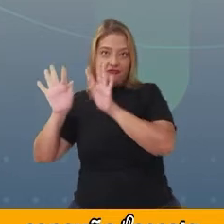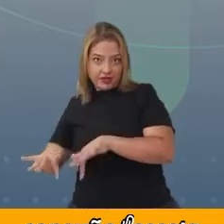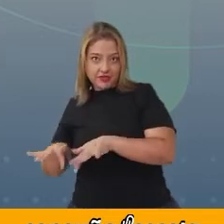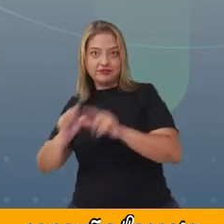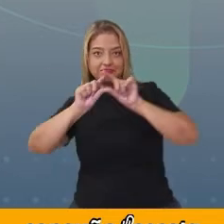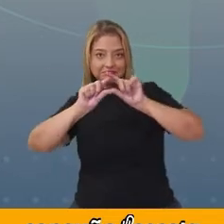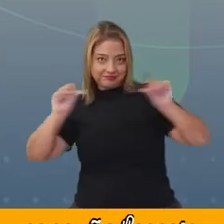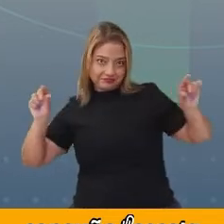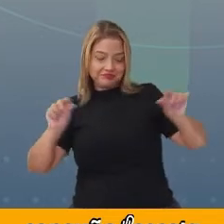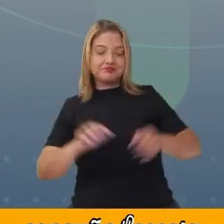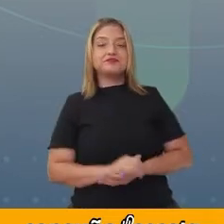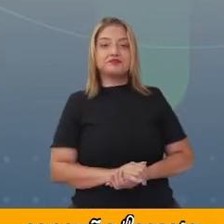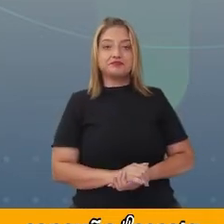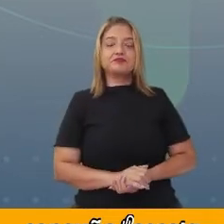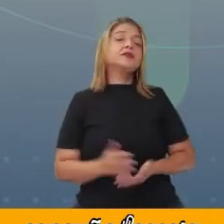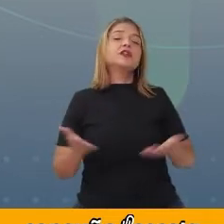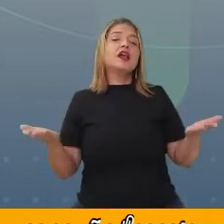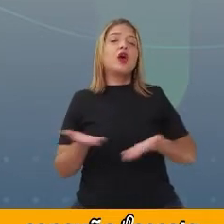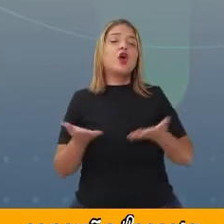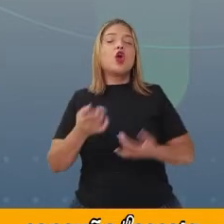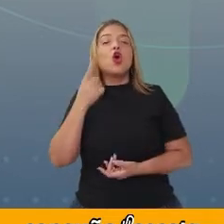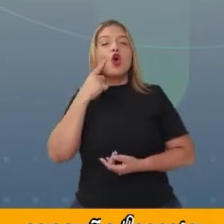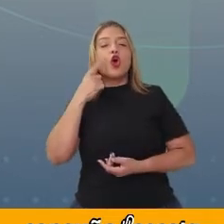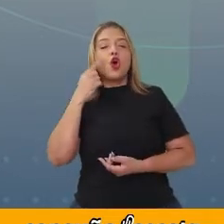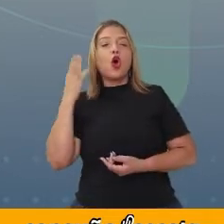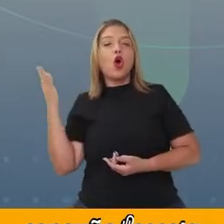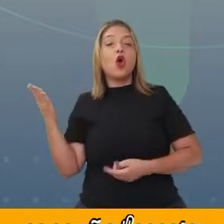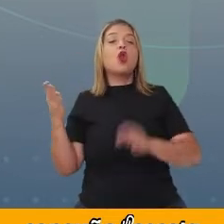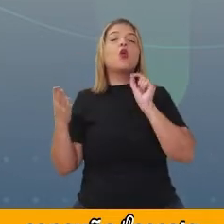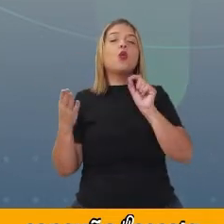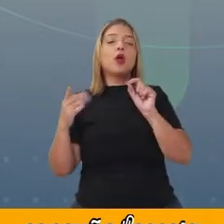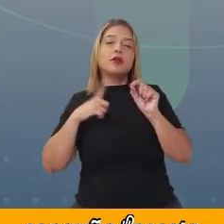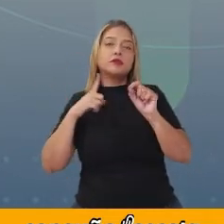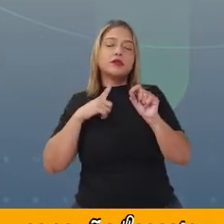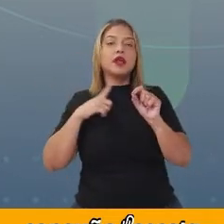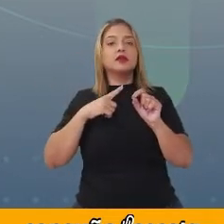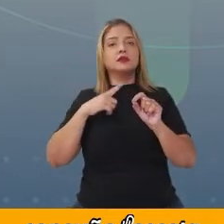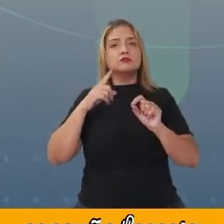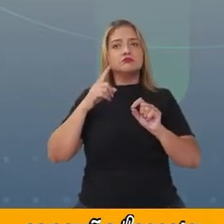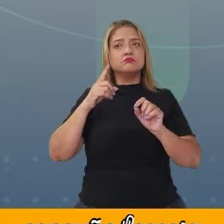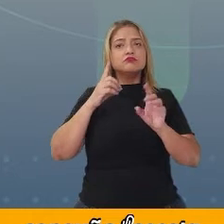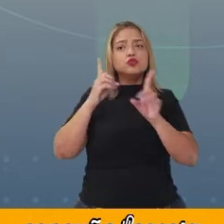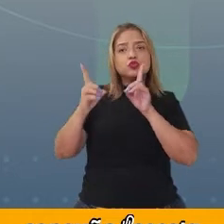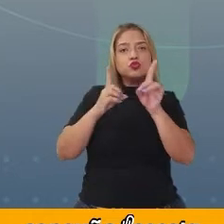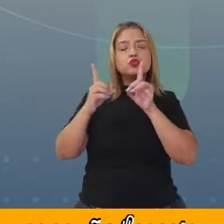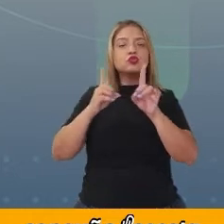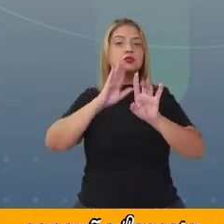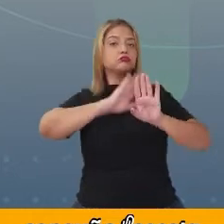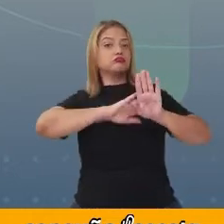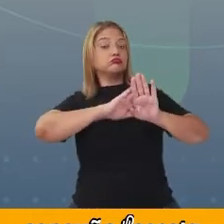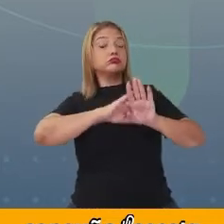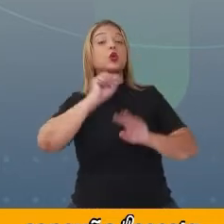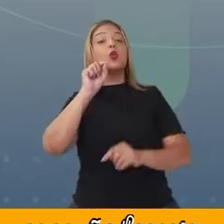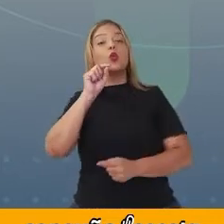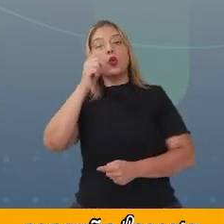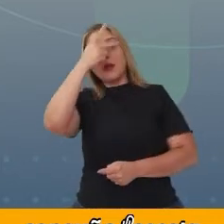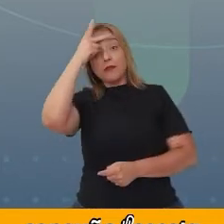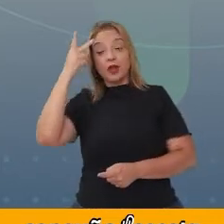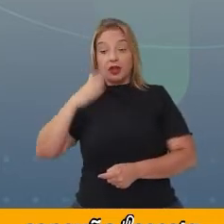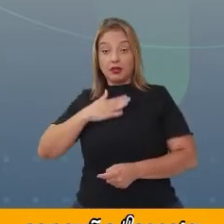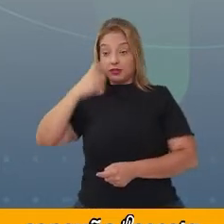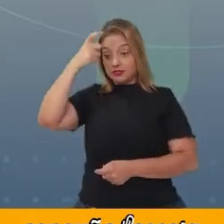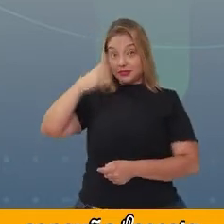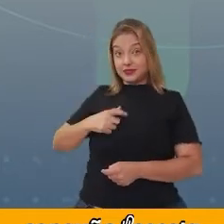Agora, vamos observar o discurso indireto, que é quando o narrador fala pela